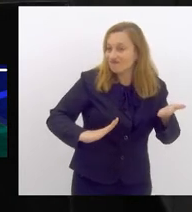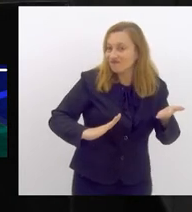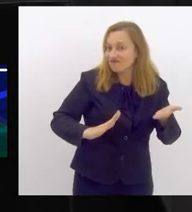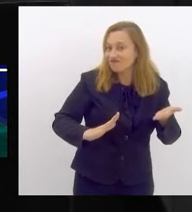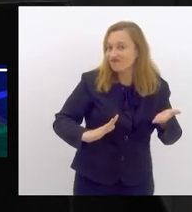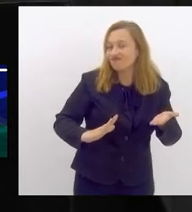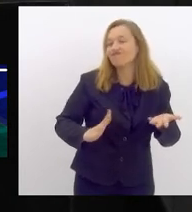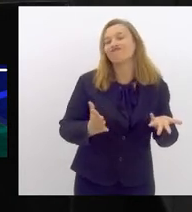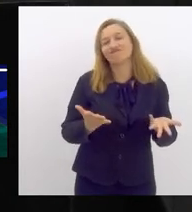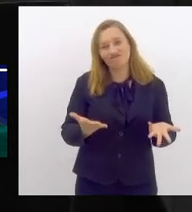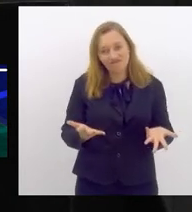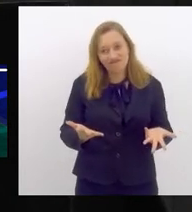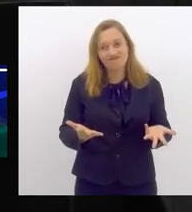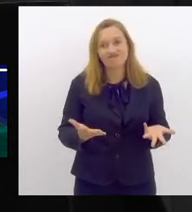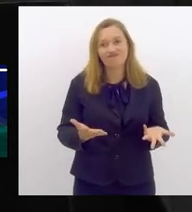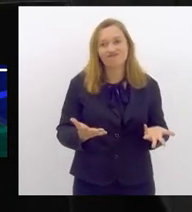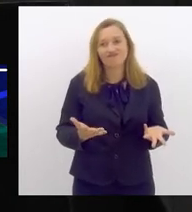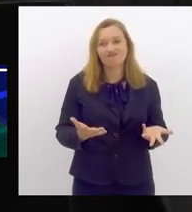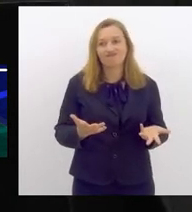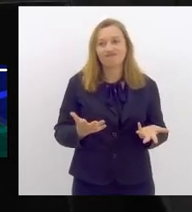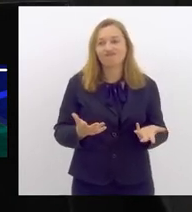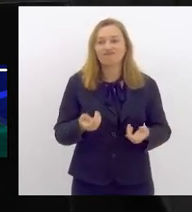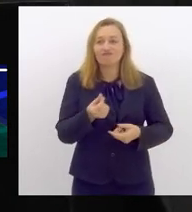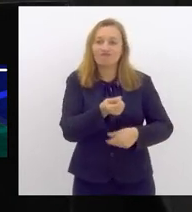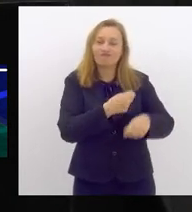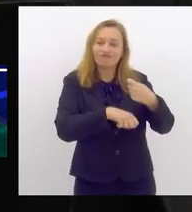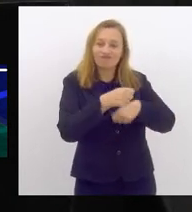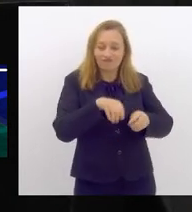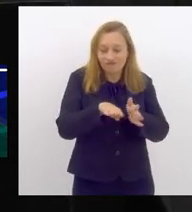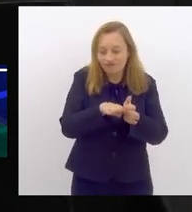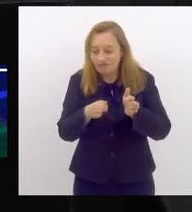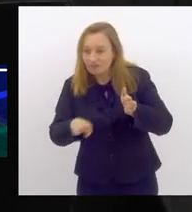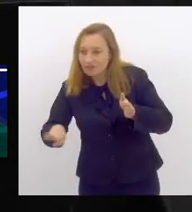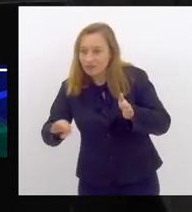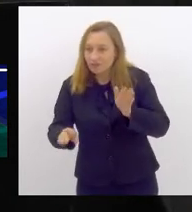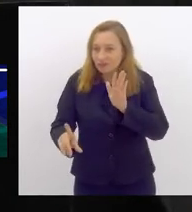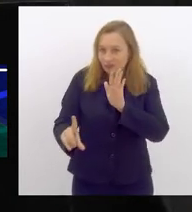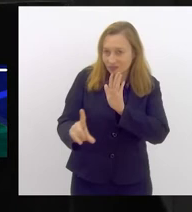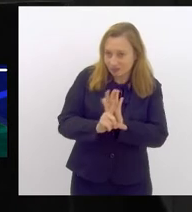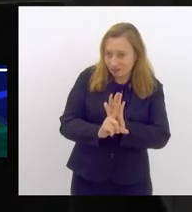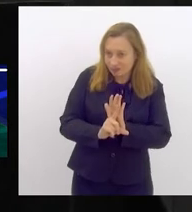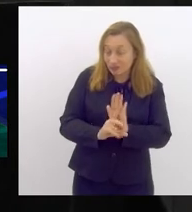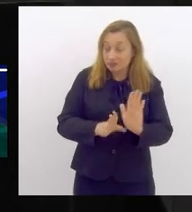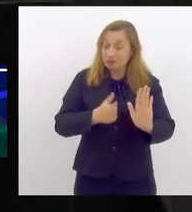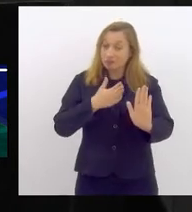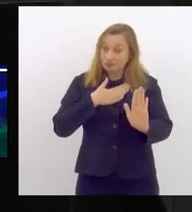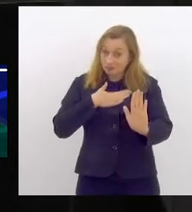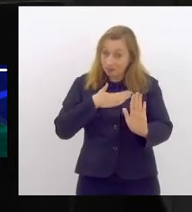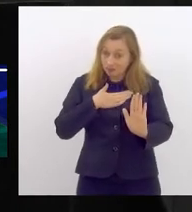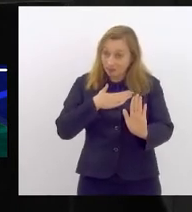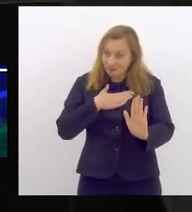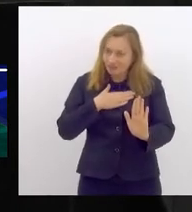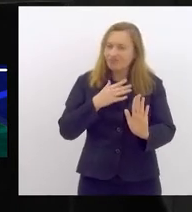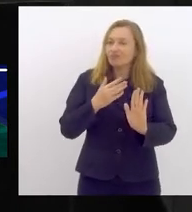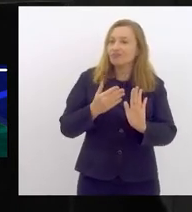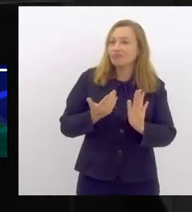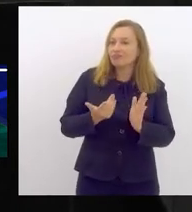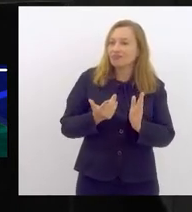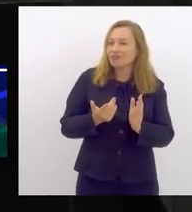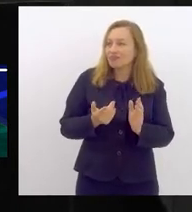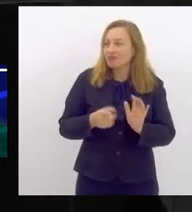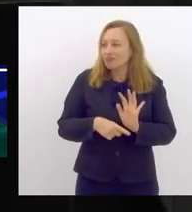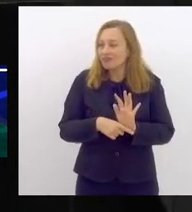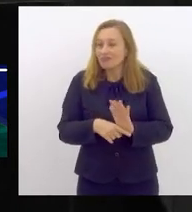que dizem respeito à economia do mar lei que é de minha autoria e que promovem